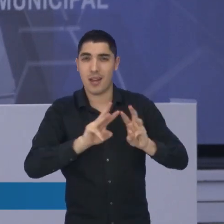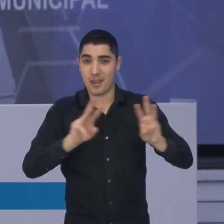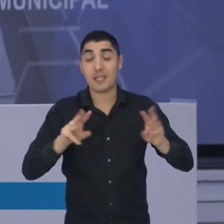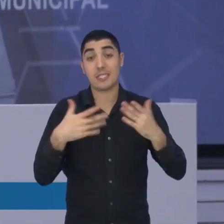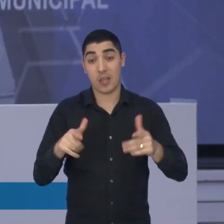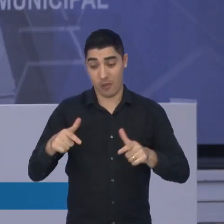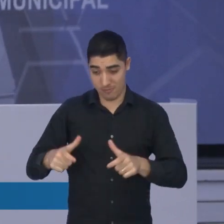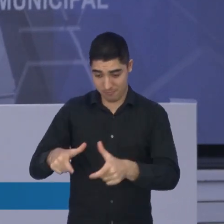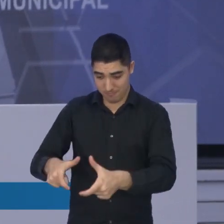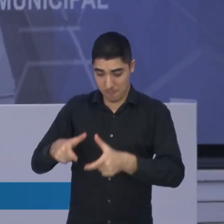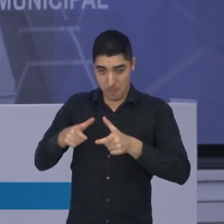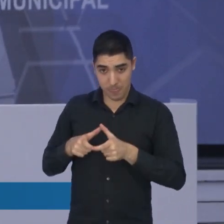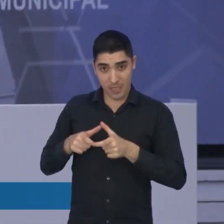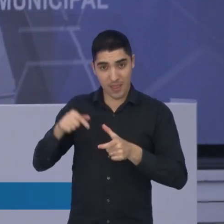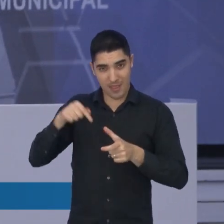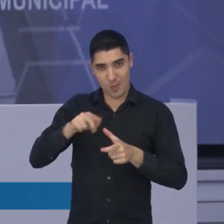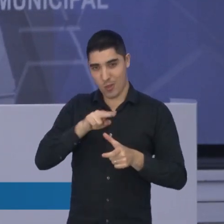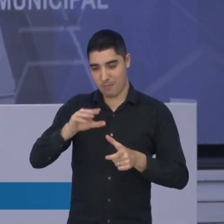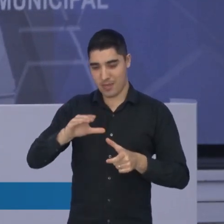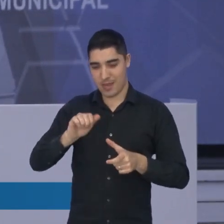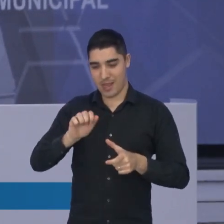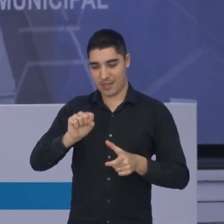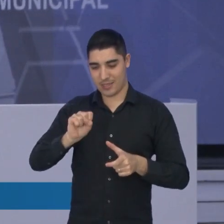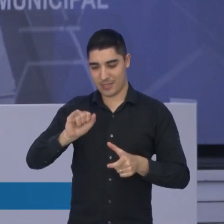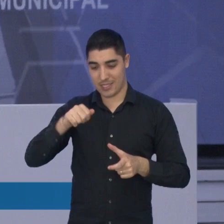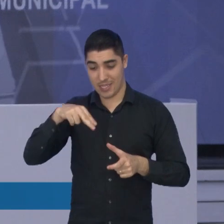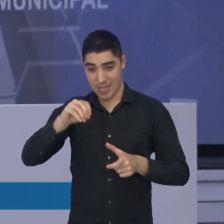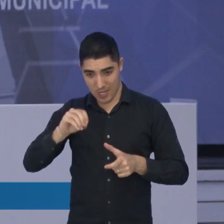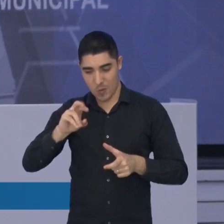Cassiano Ricardo que eu recebo hoje é nossa.